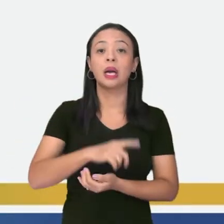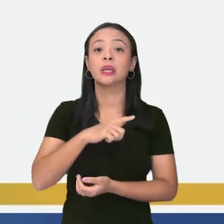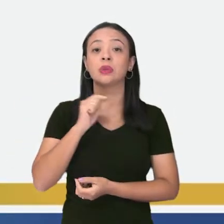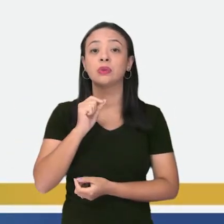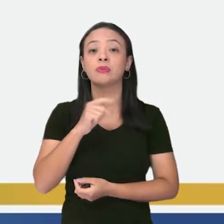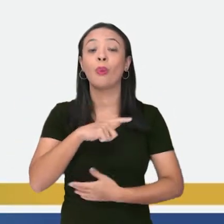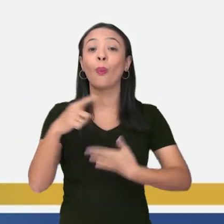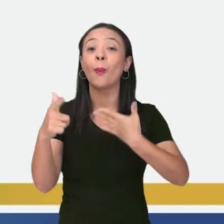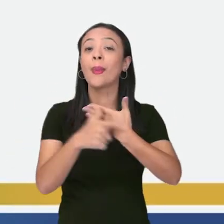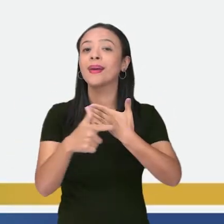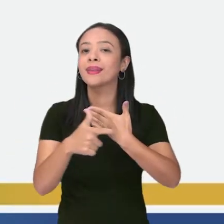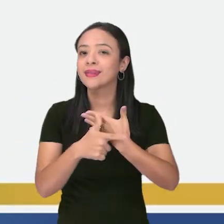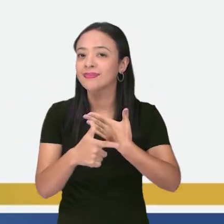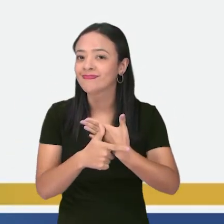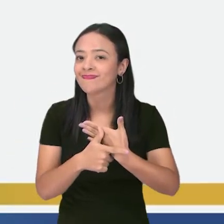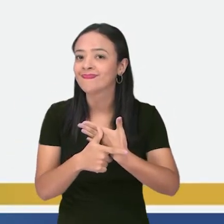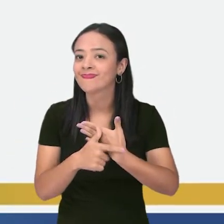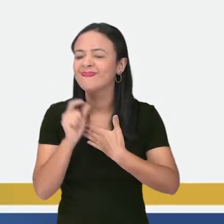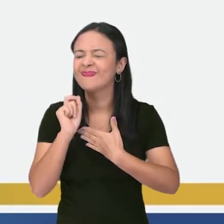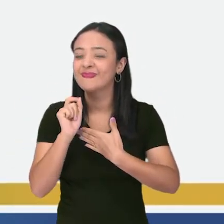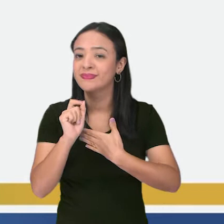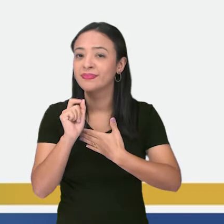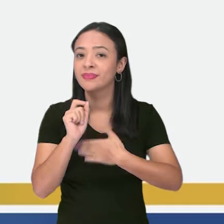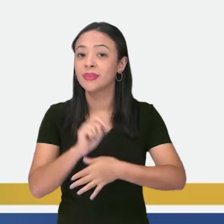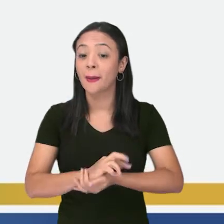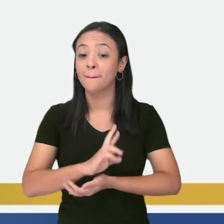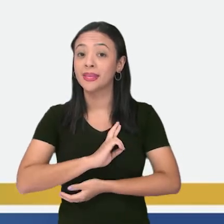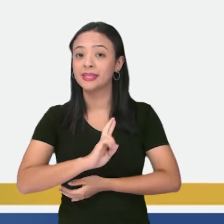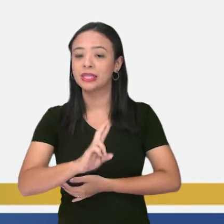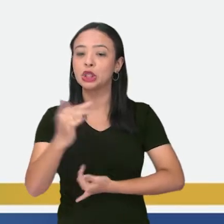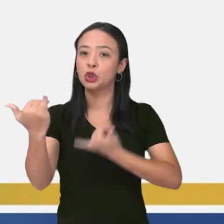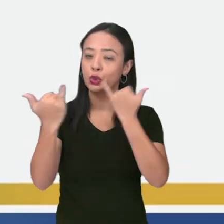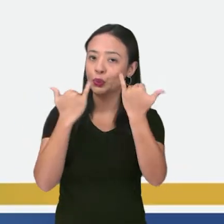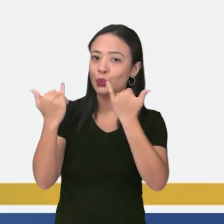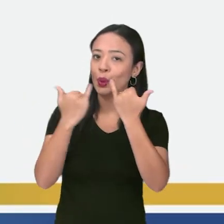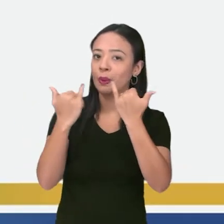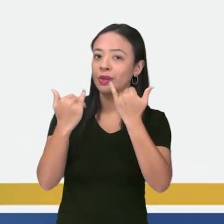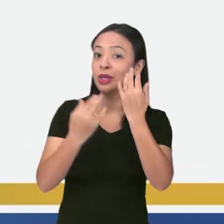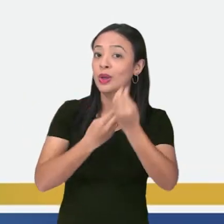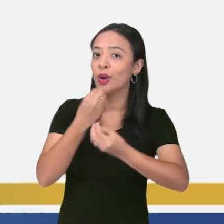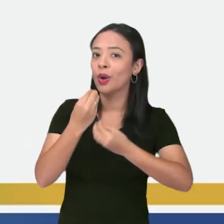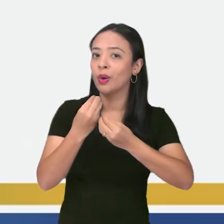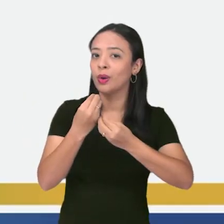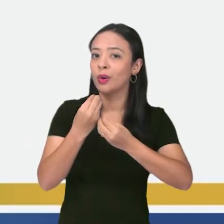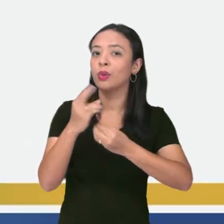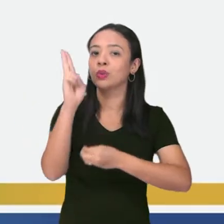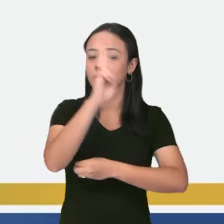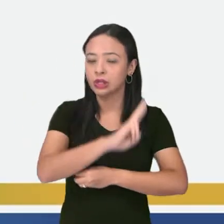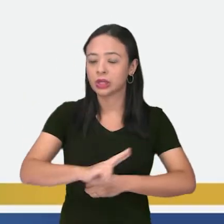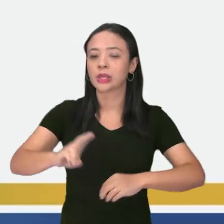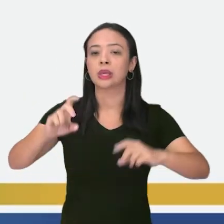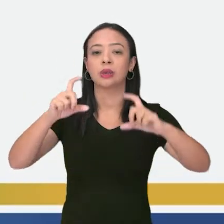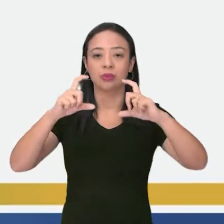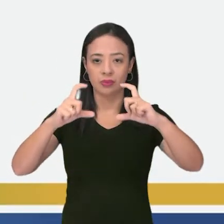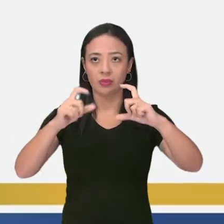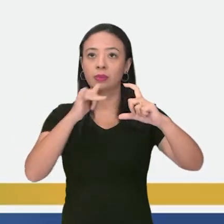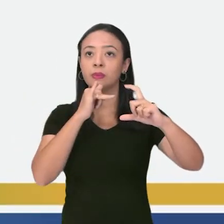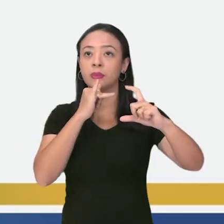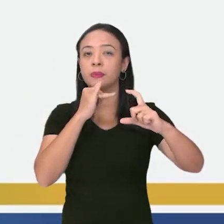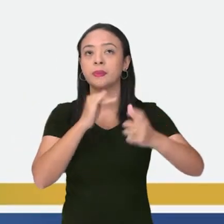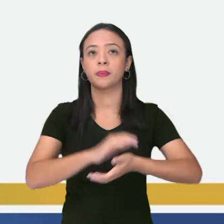por objetivo representar os dados através de retângulos.